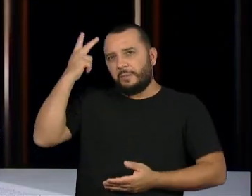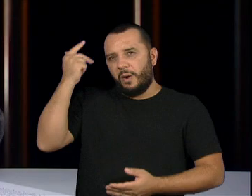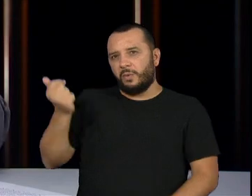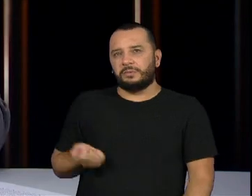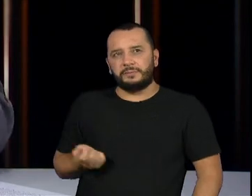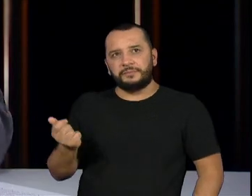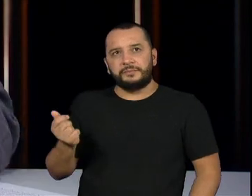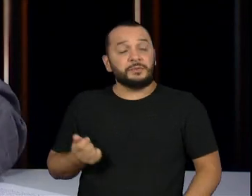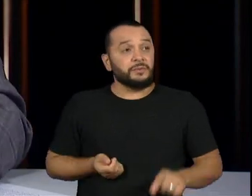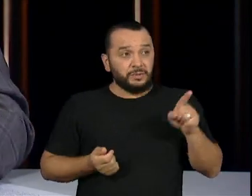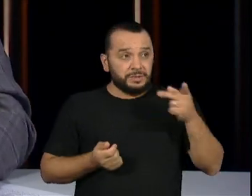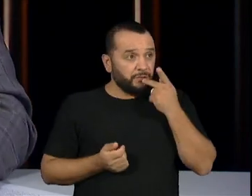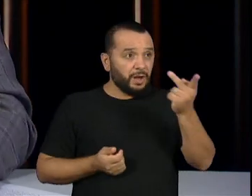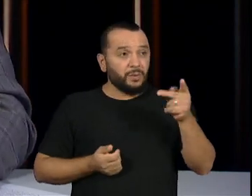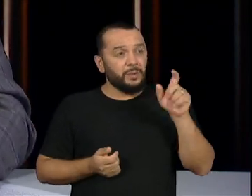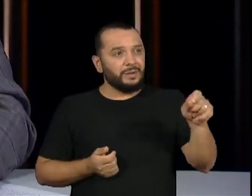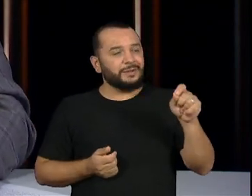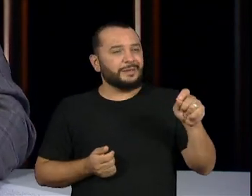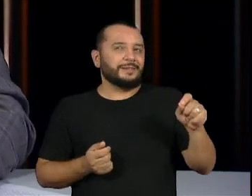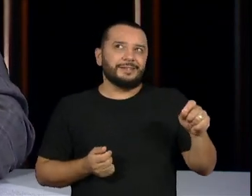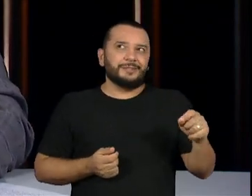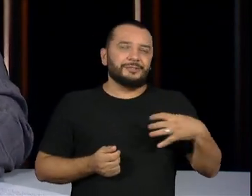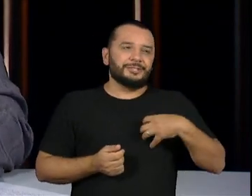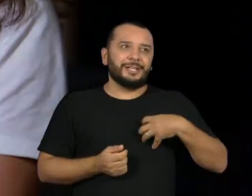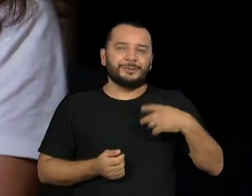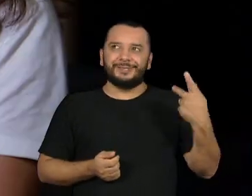E você até chegou a dizer que era uma forma de carinho.